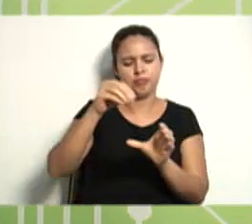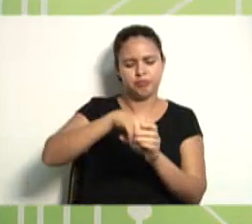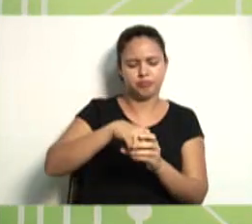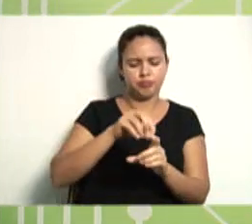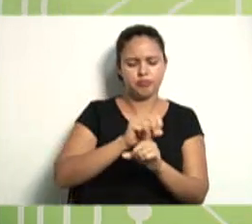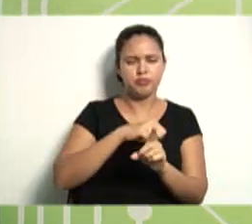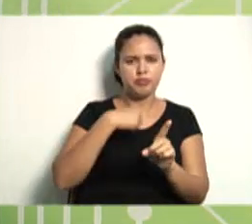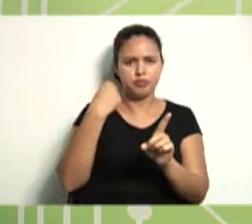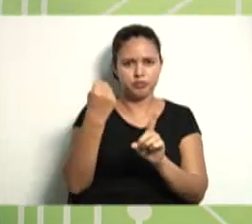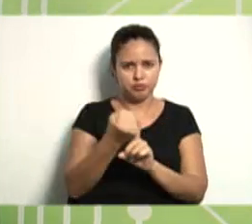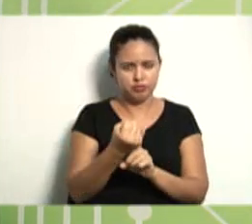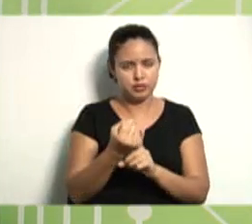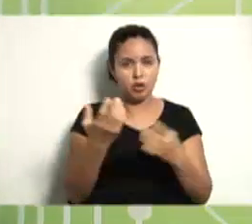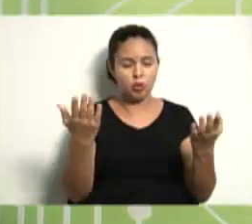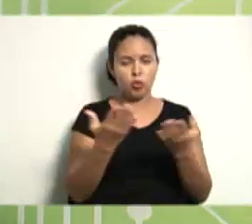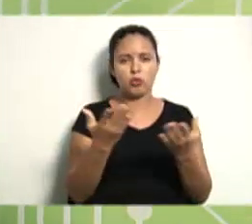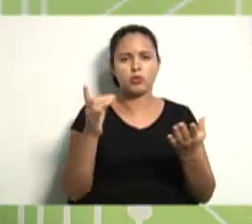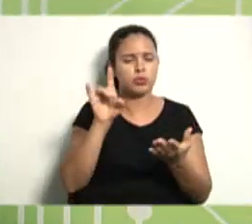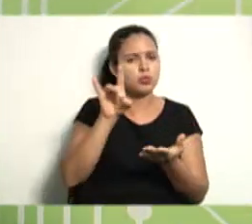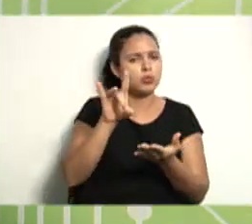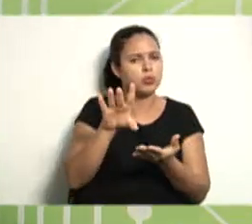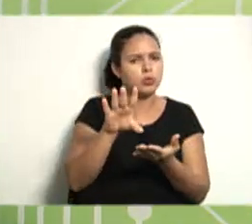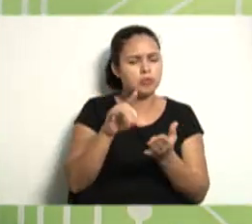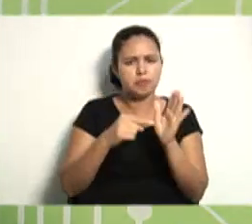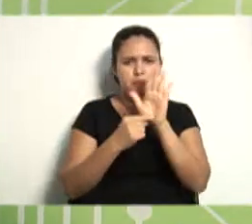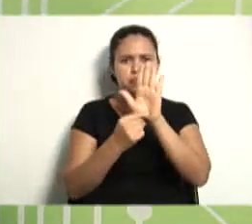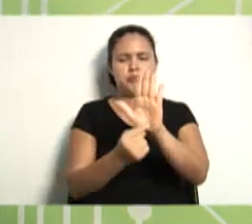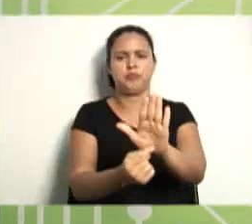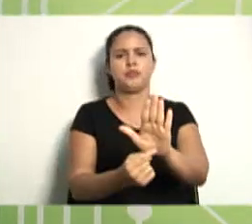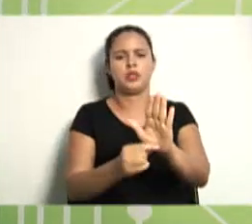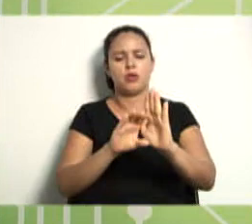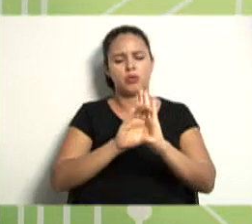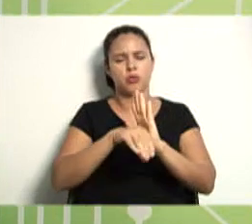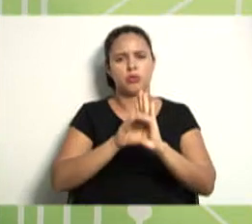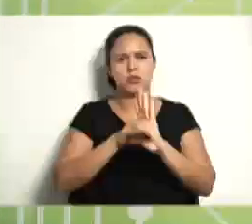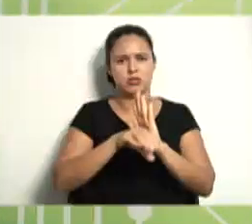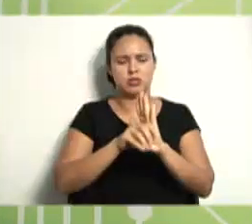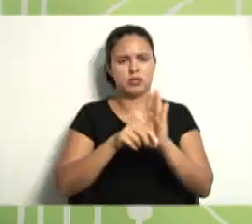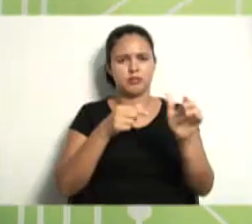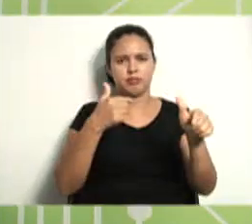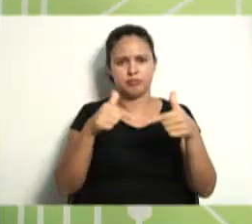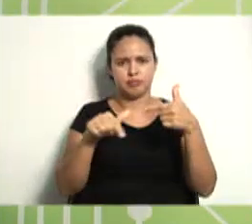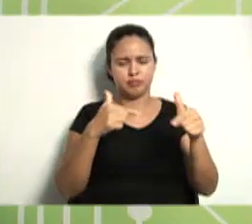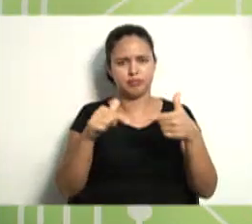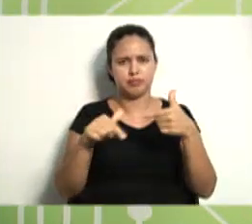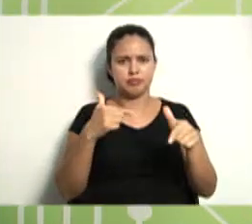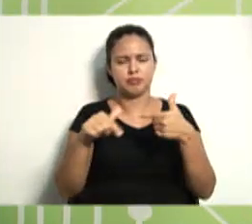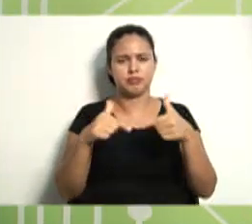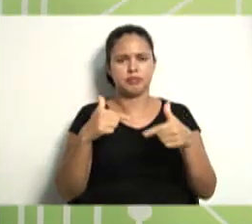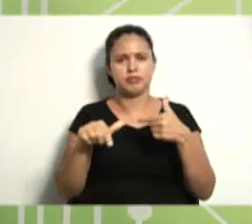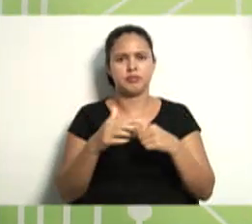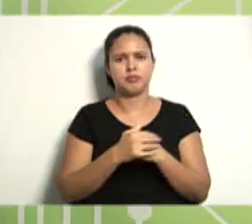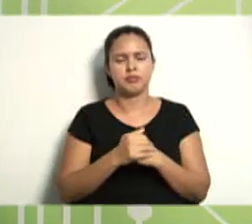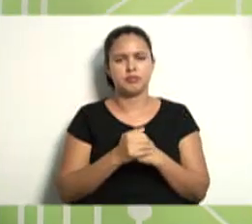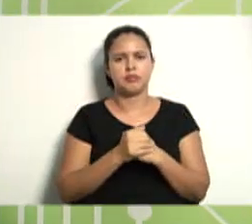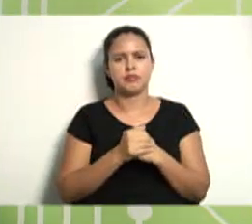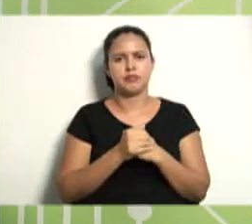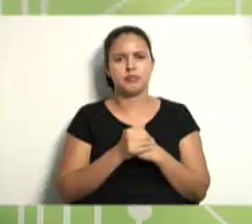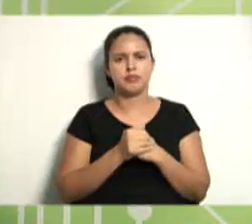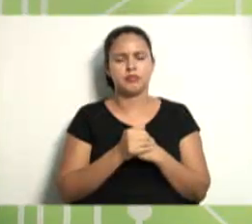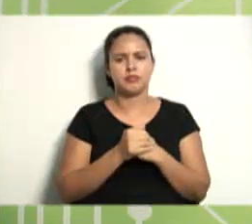sociedade. Essa aula foi realmente para apresentar o conceito de trabalho.